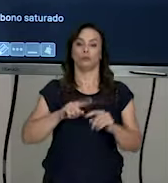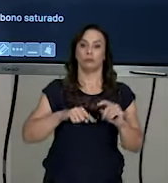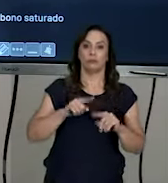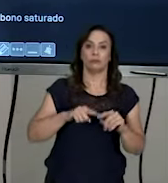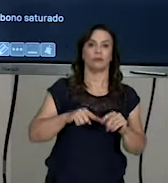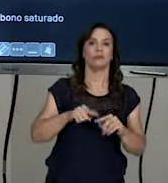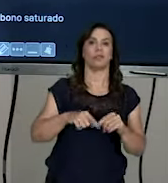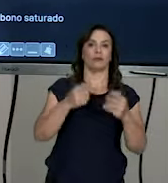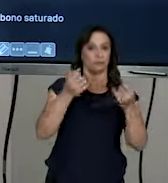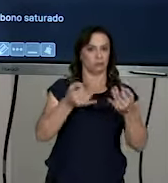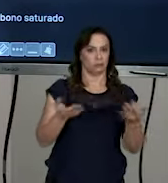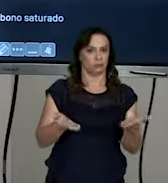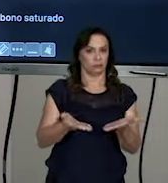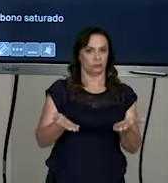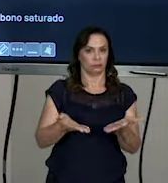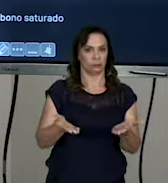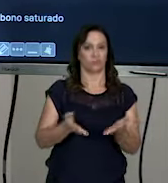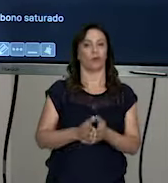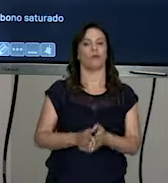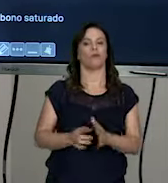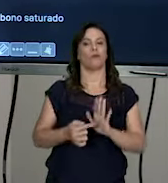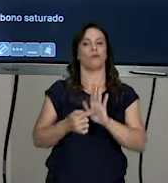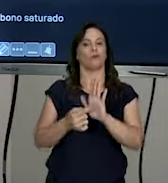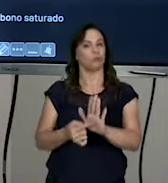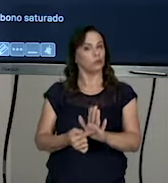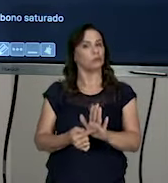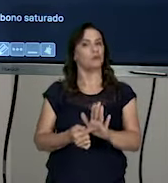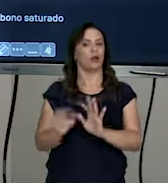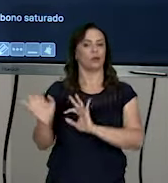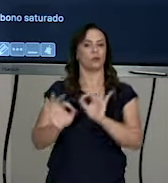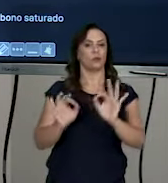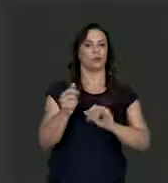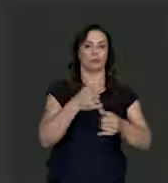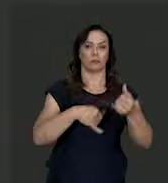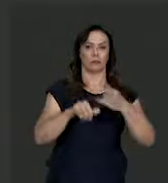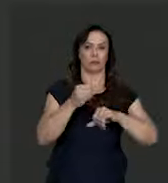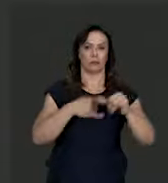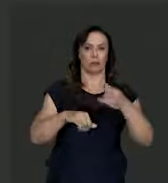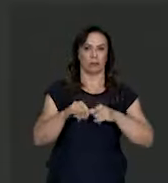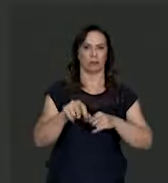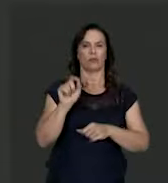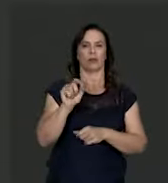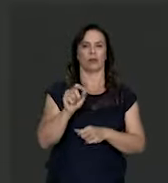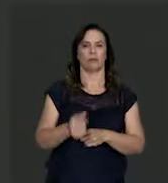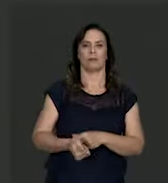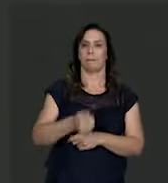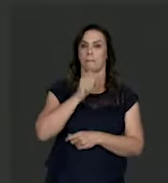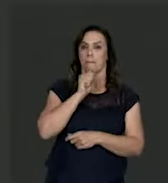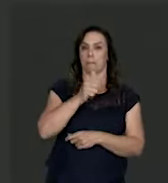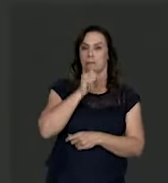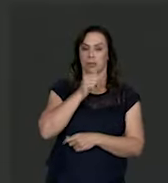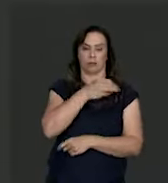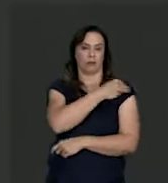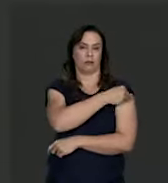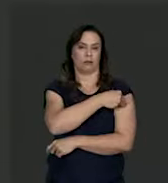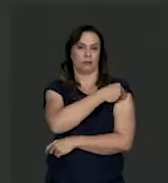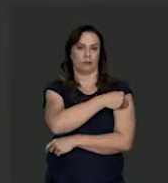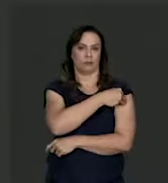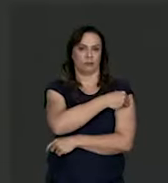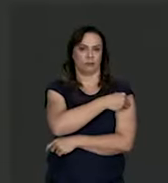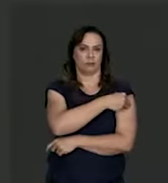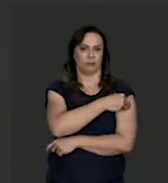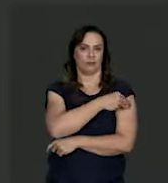falar, que eu vou trazer as estruturas químicas, é das bebidas alcoólicas, o famoso